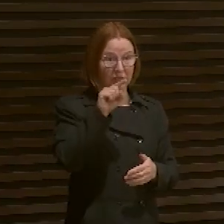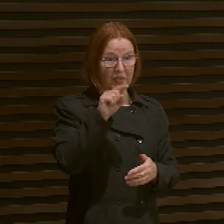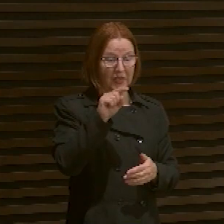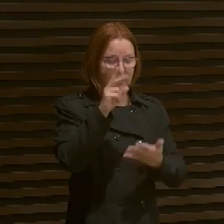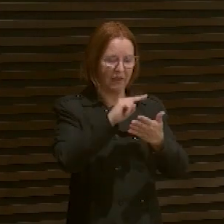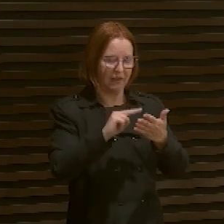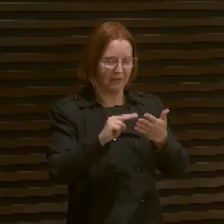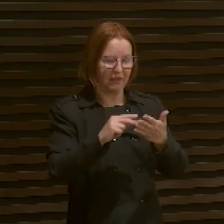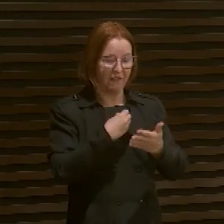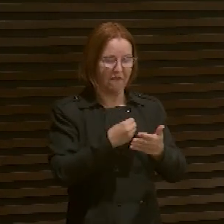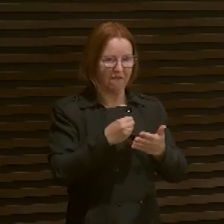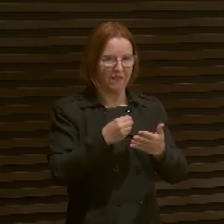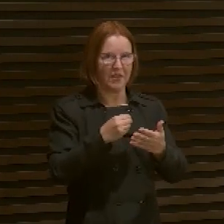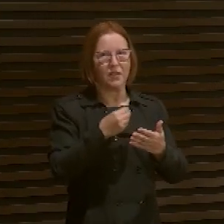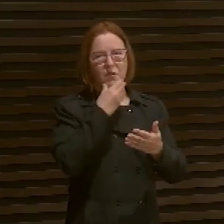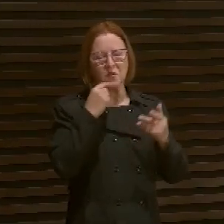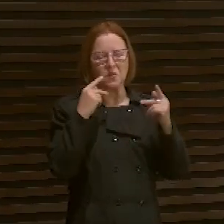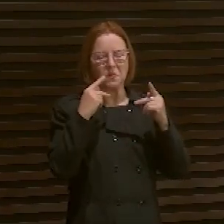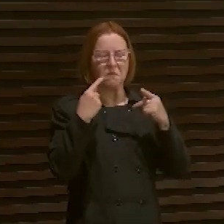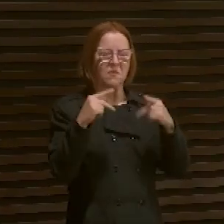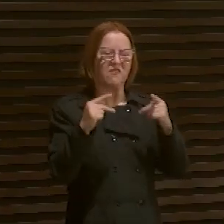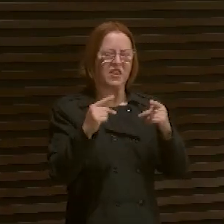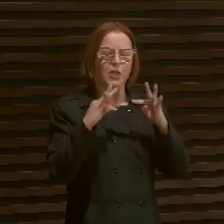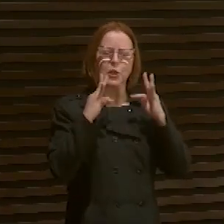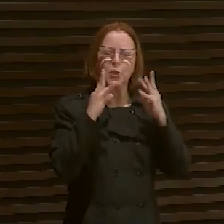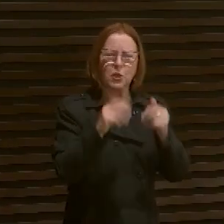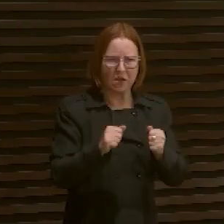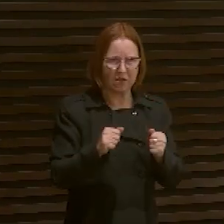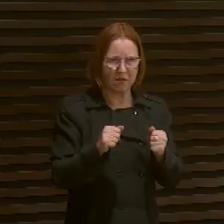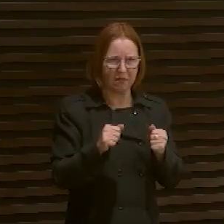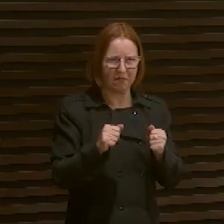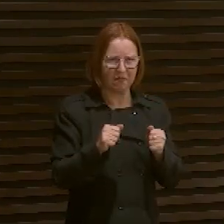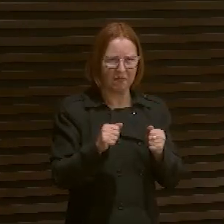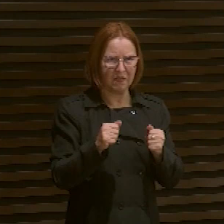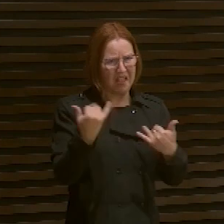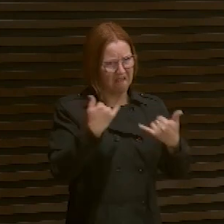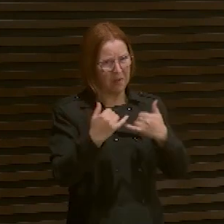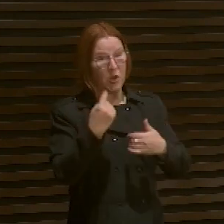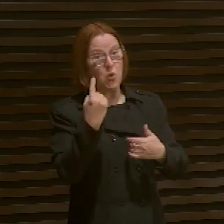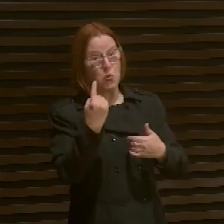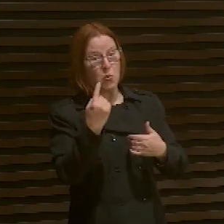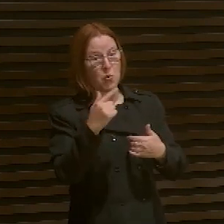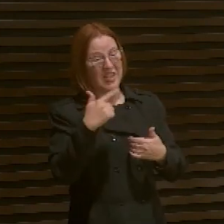profetas, todos, me diga um que teve vida leve.